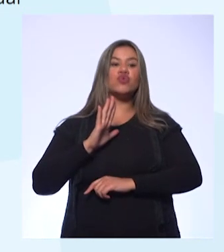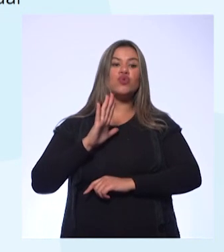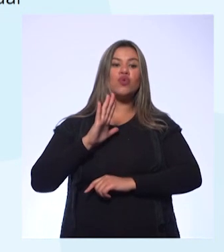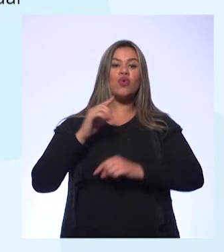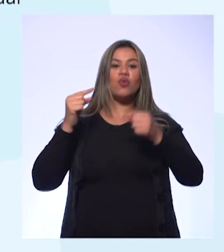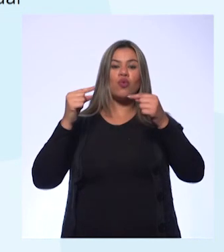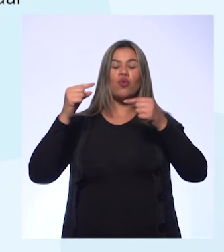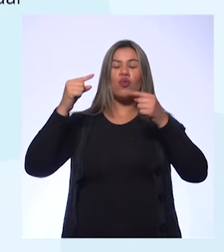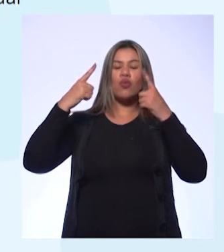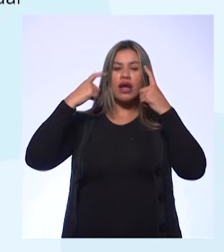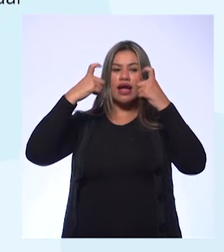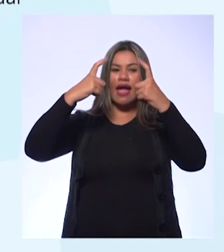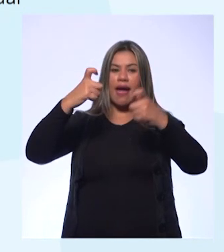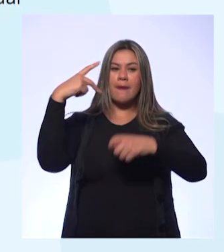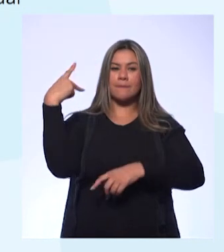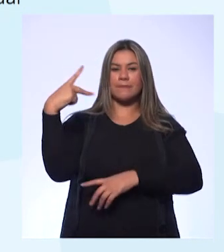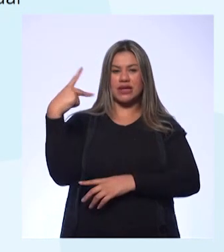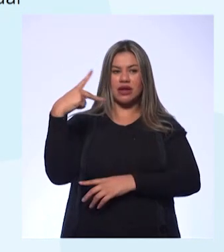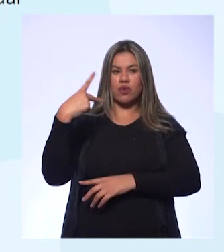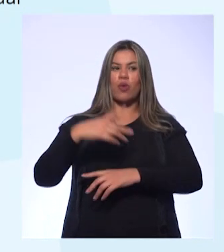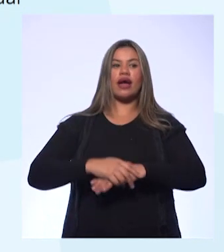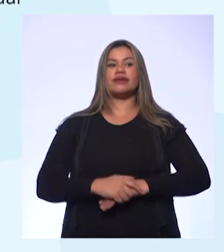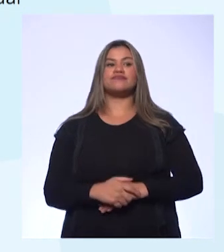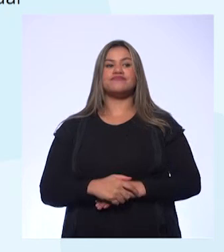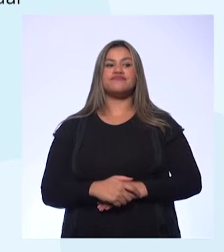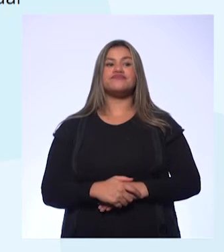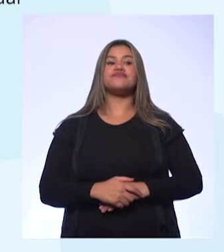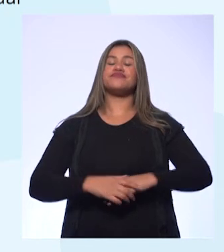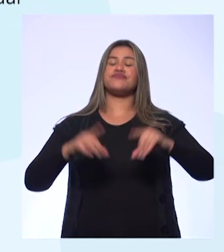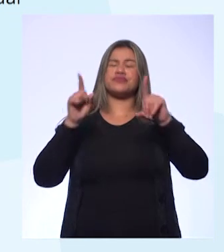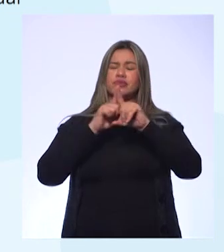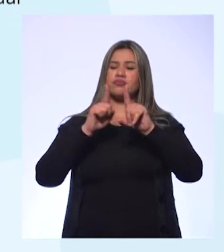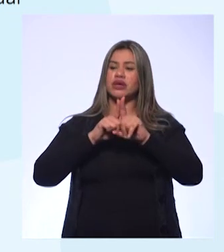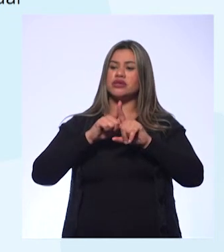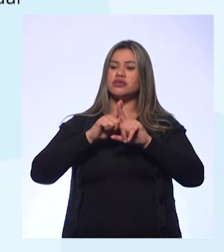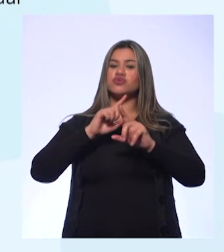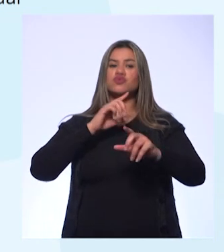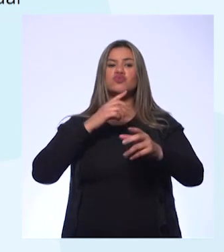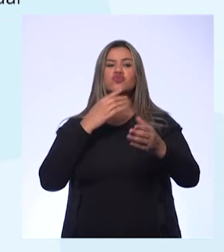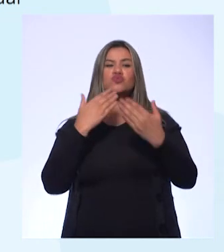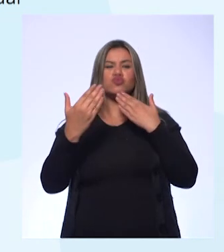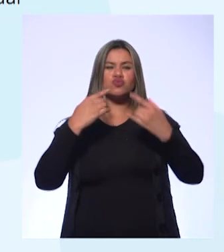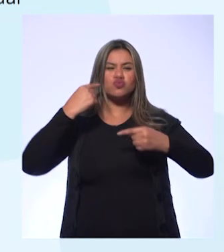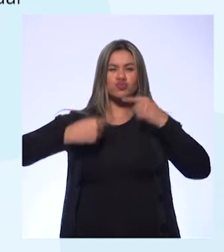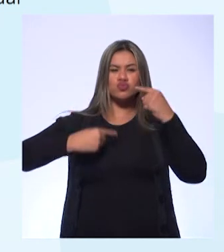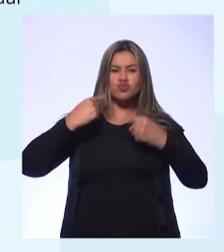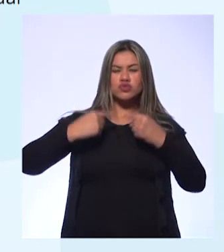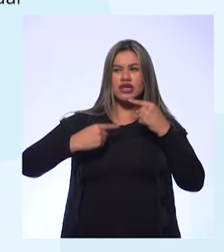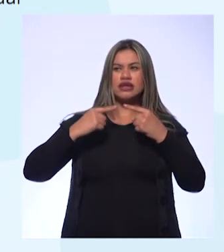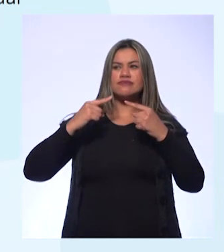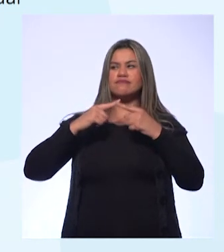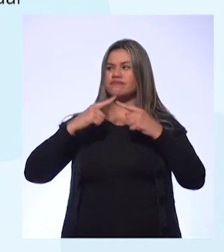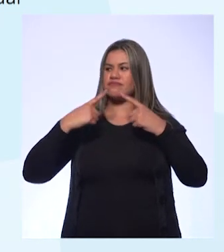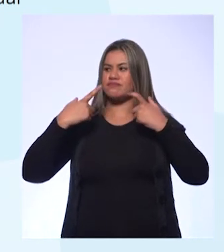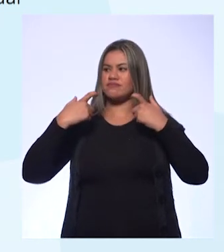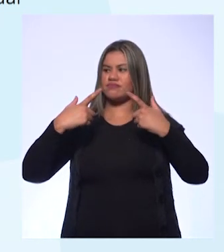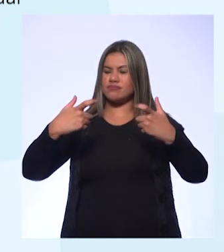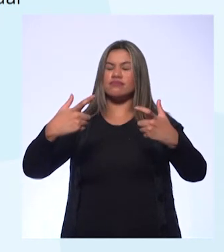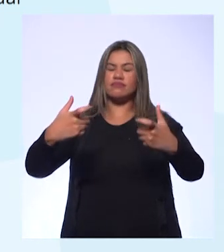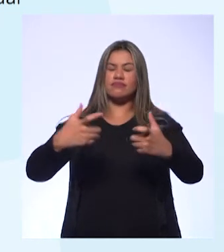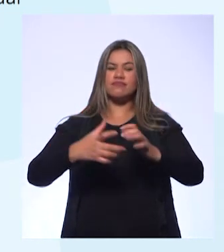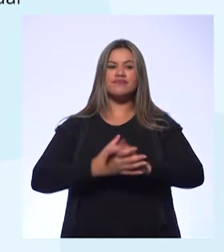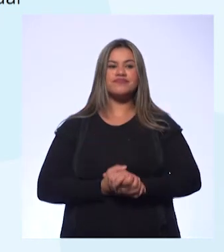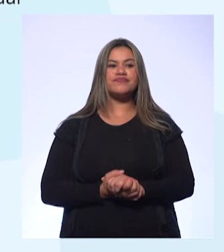guerra do Paraguai e discutir diferentes versões sobre o conflito além de suas